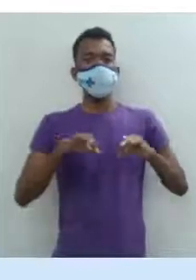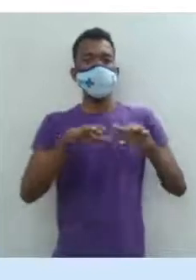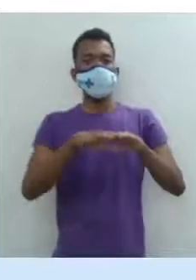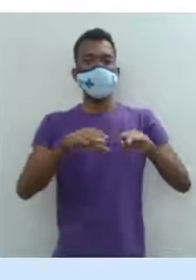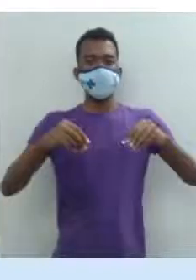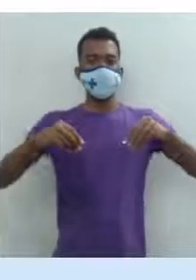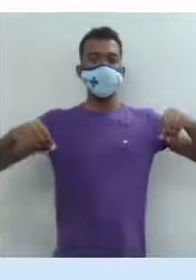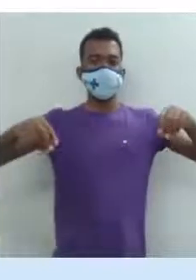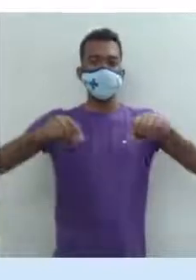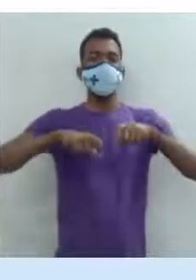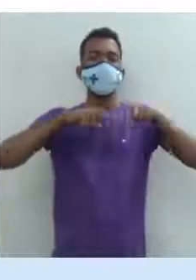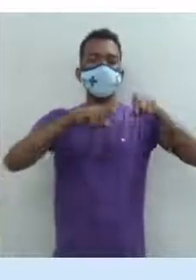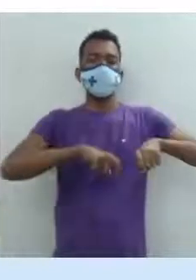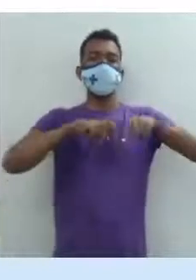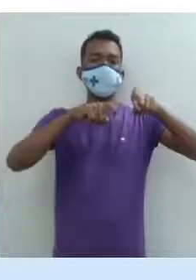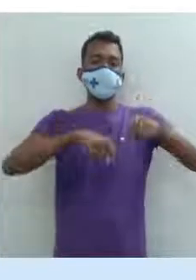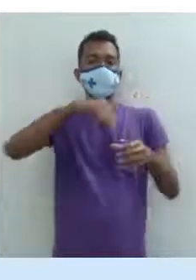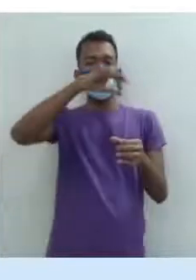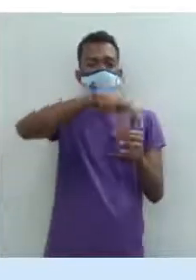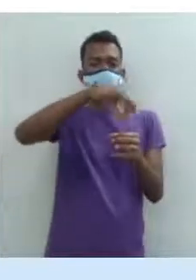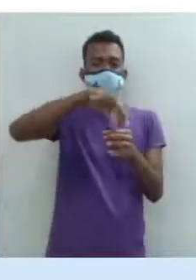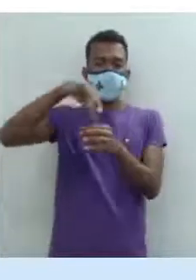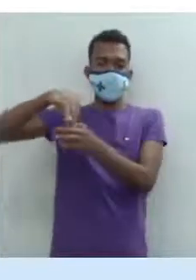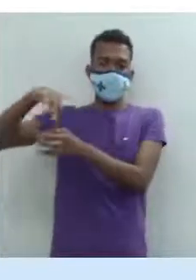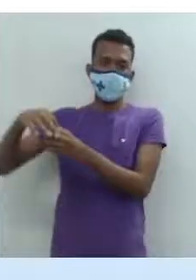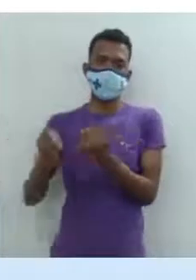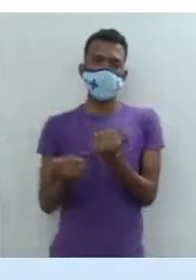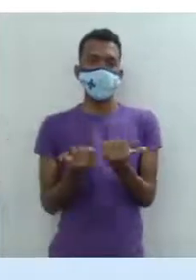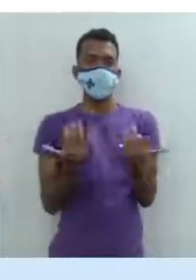né? Então, vai derrubar a mata,